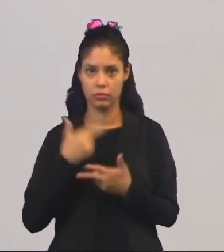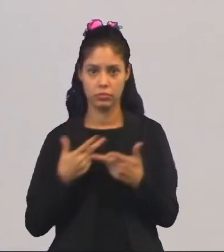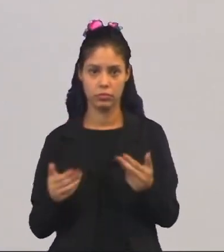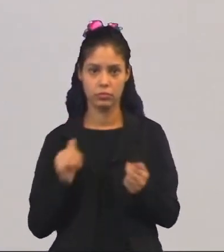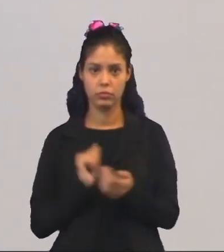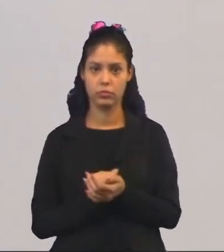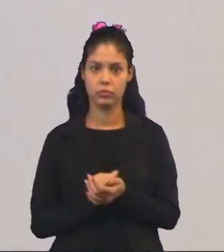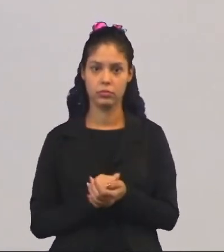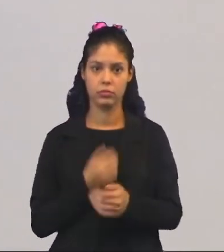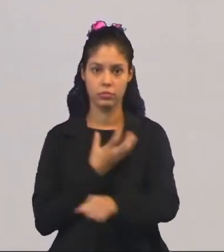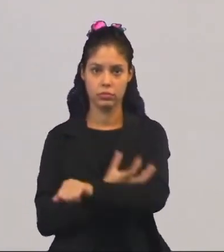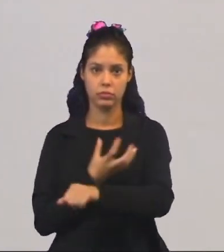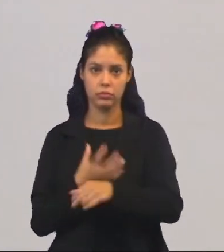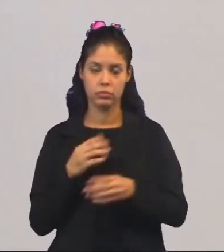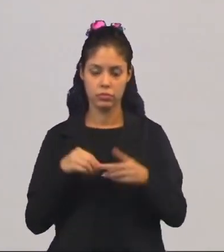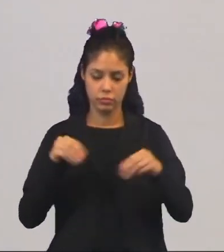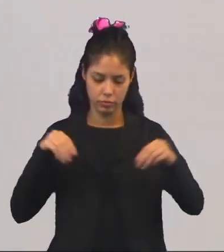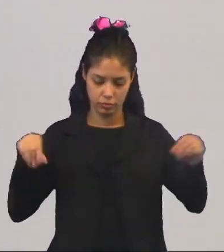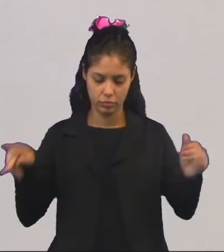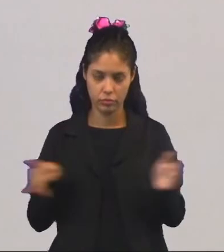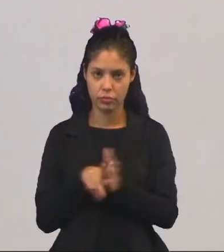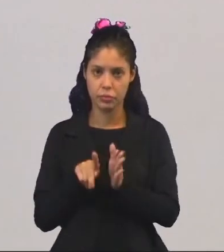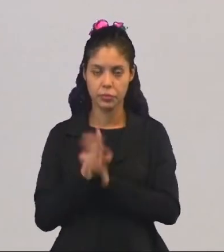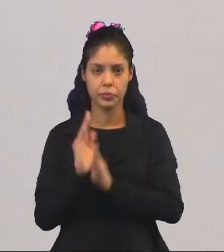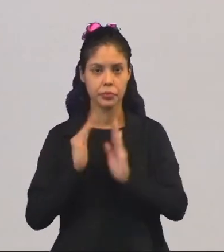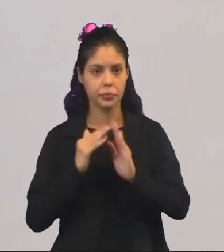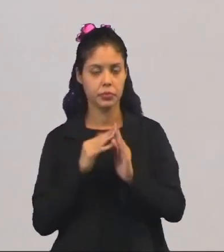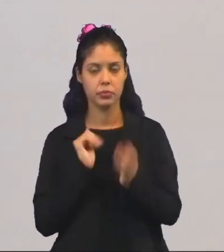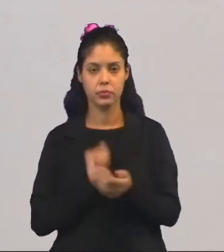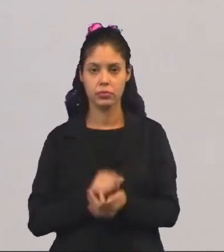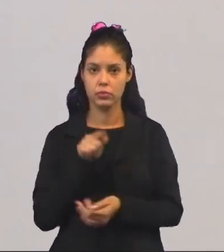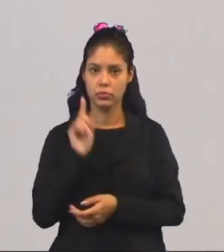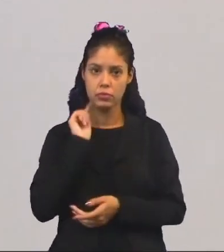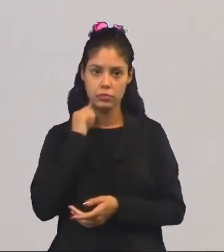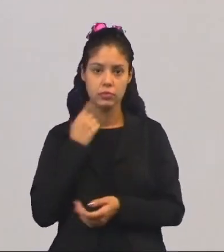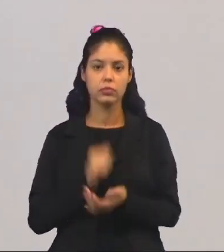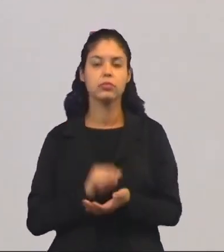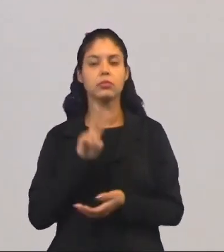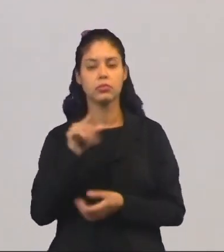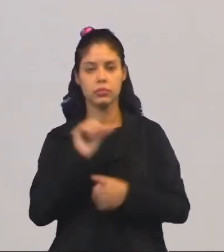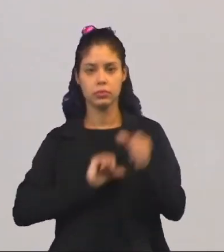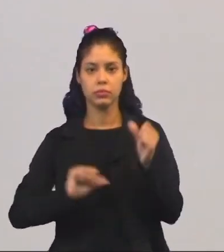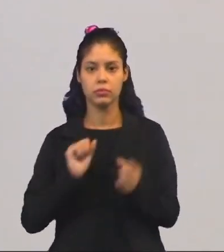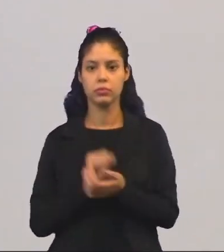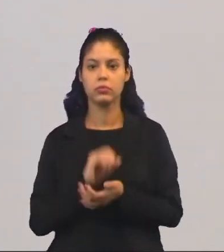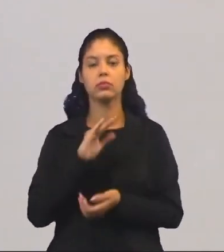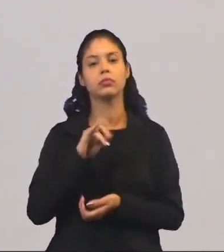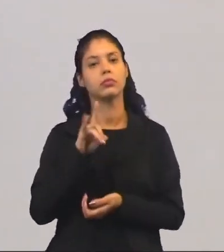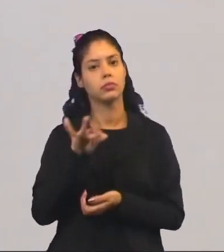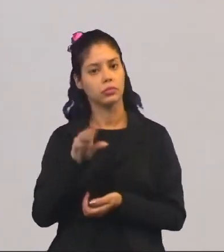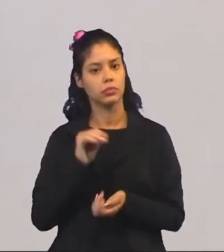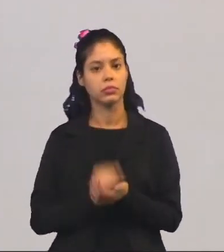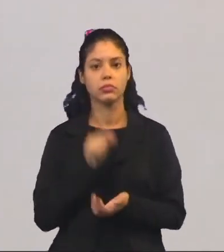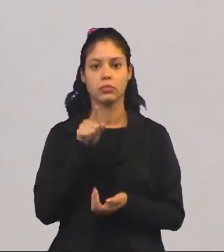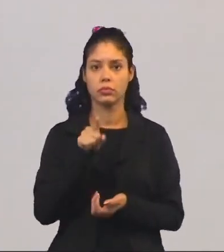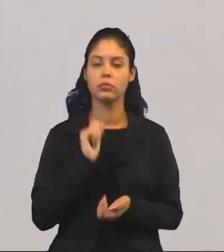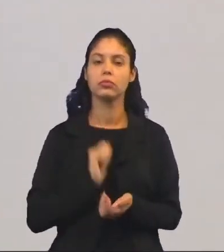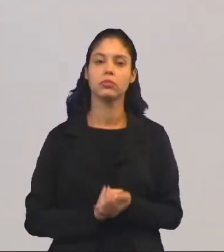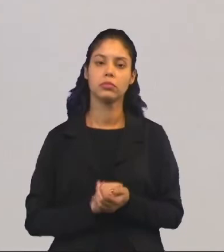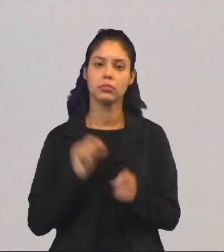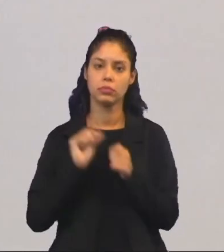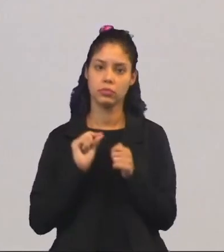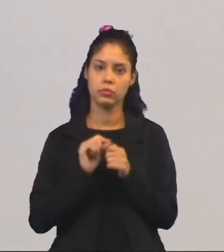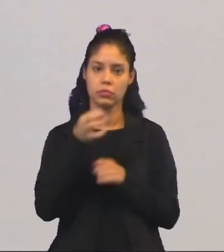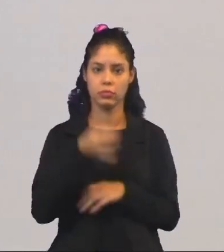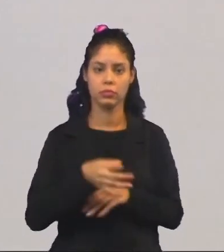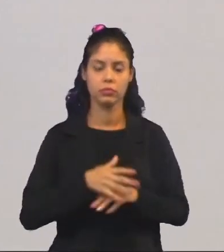coisas, colocar plantinha, fazer horta na sua própria casa, porque esse lixo ele vai se transformar em adubo, se você fizer o